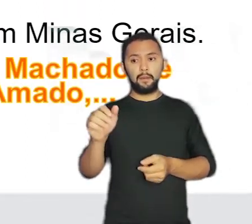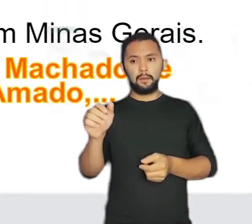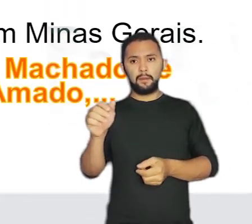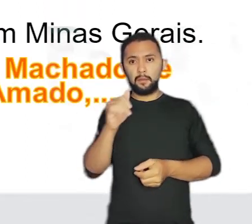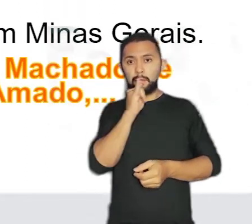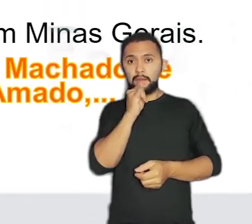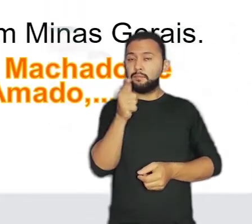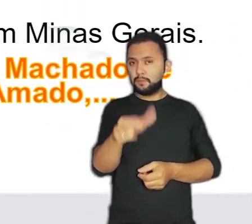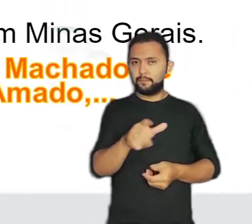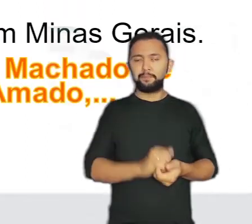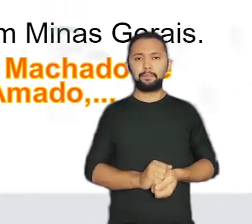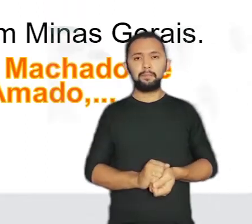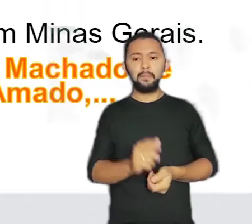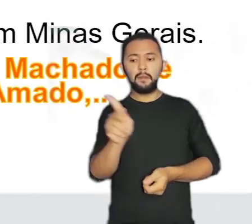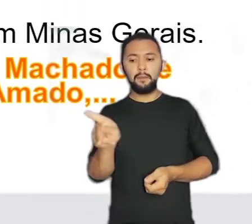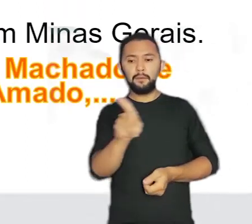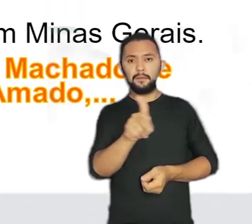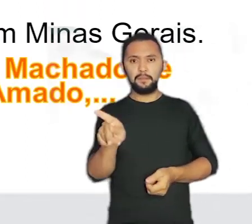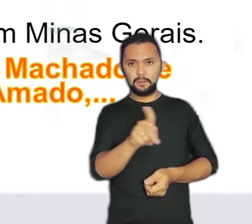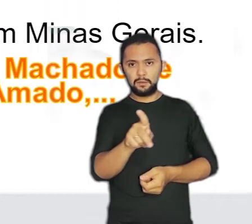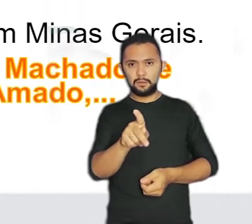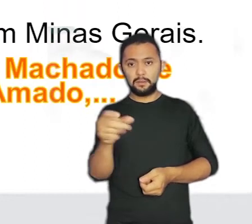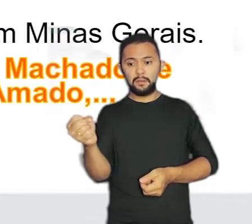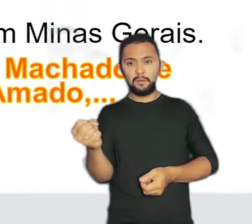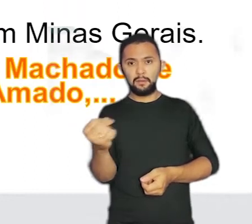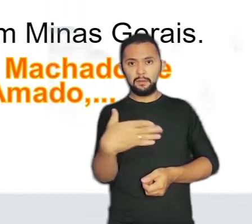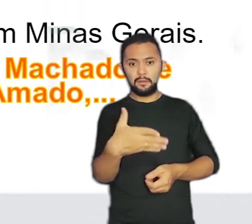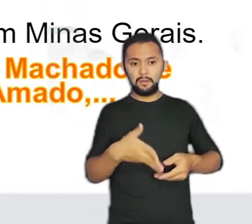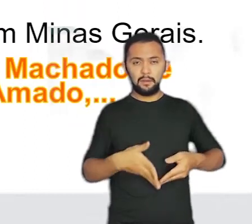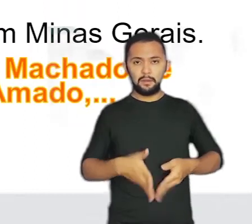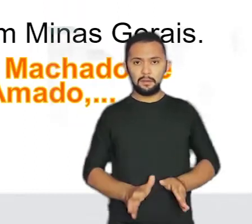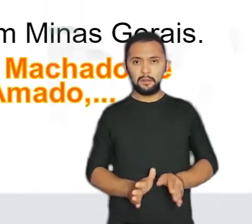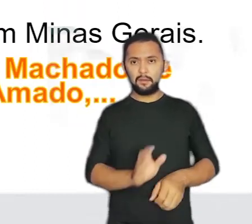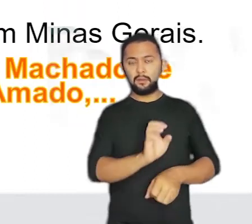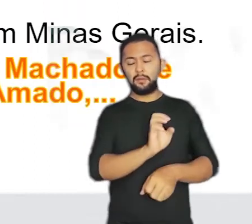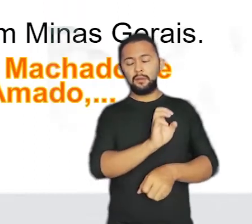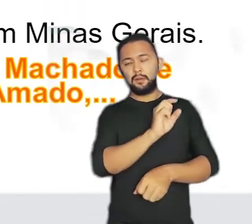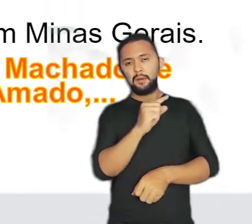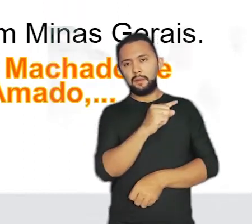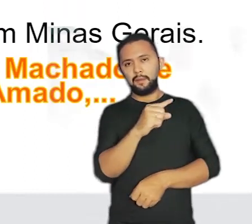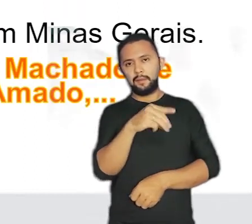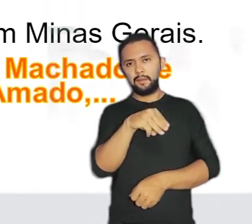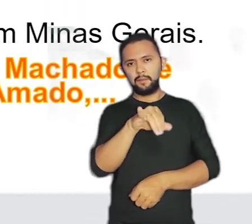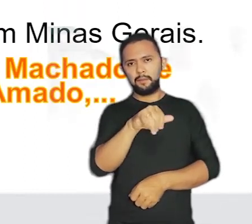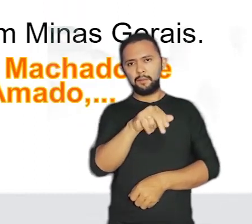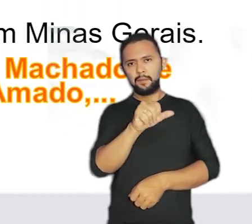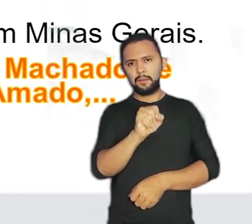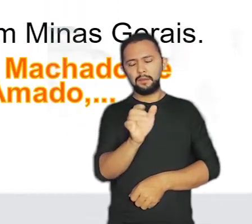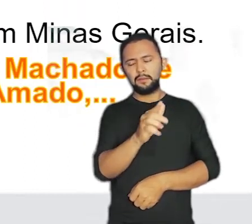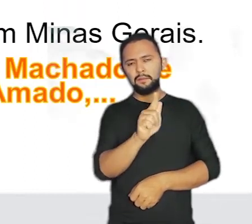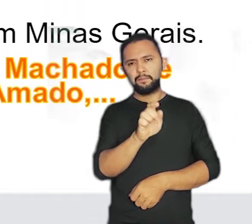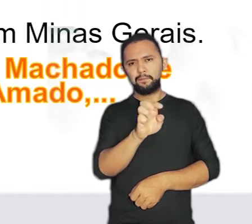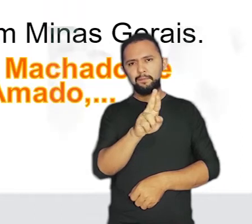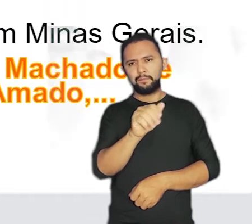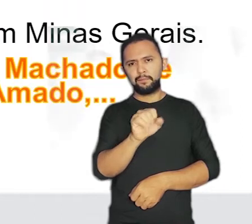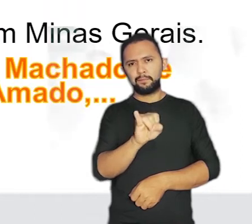nasceram em Minas Gerais. Então eu posso dizer que as professoras novas nasceram em Minas Gerais. Mas quais professoras? A Helena